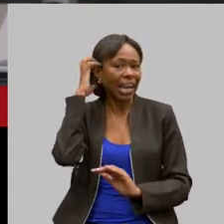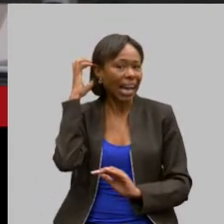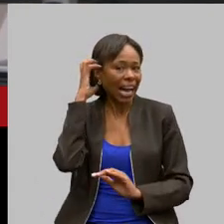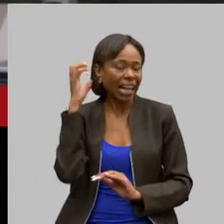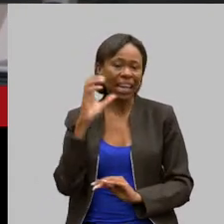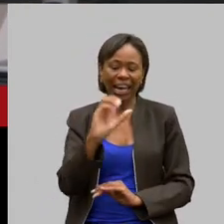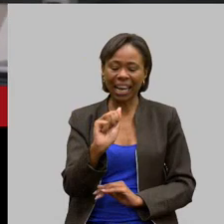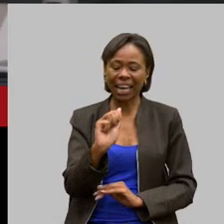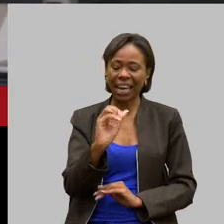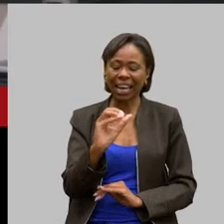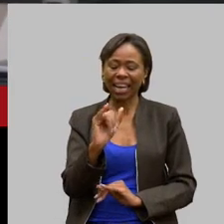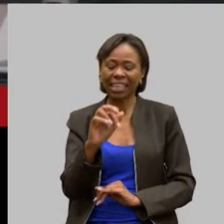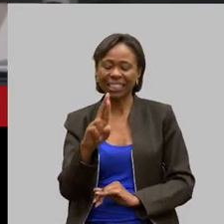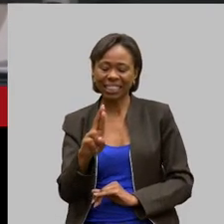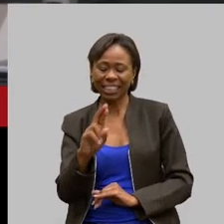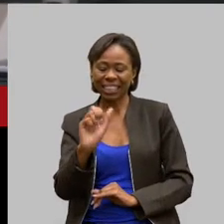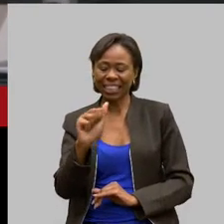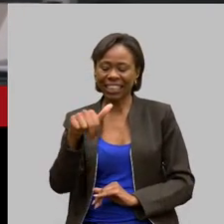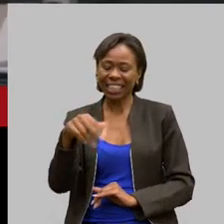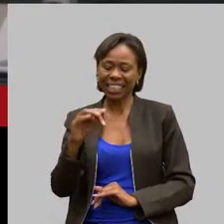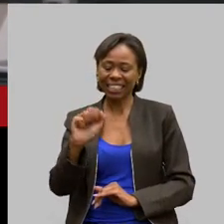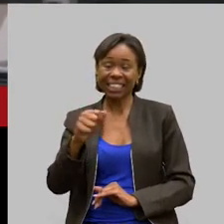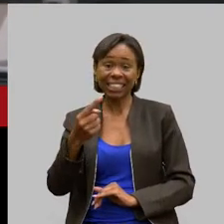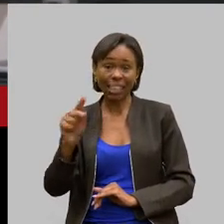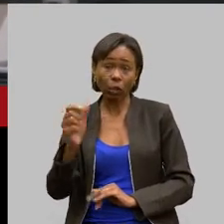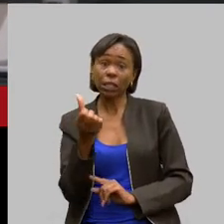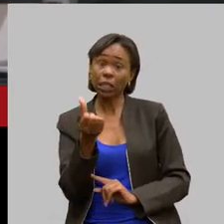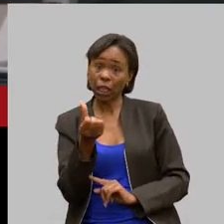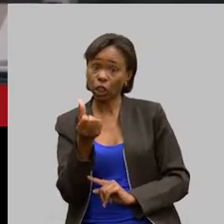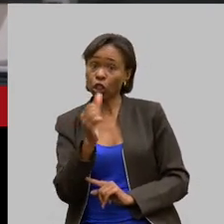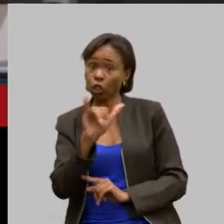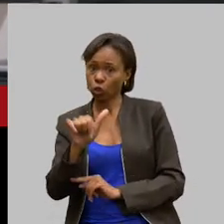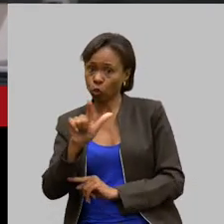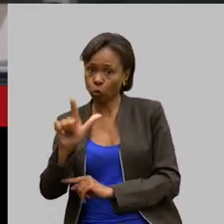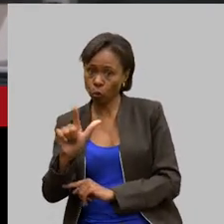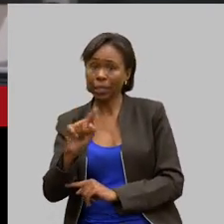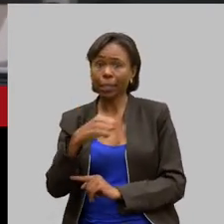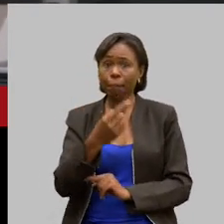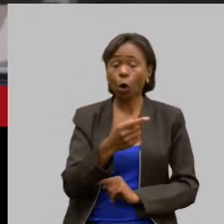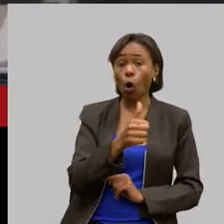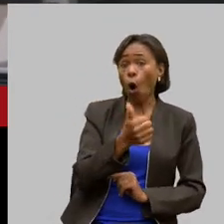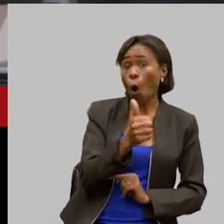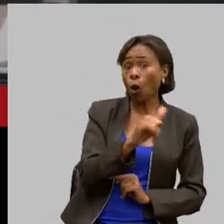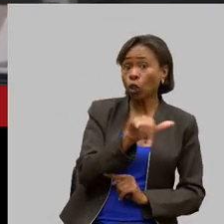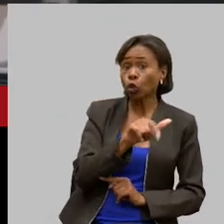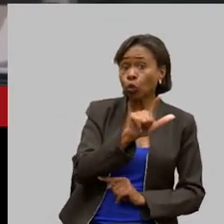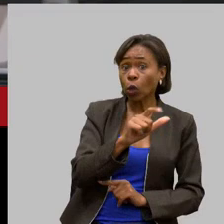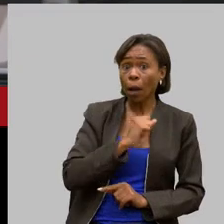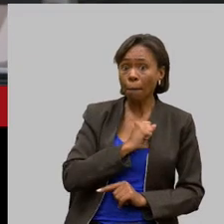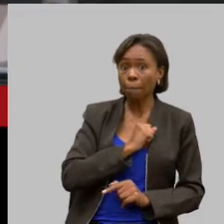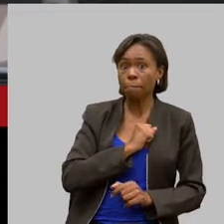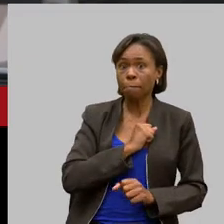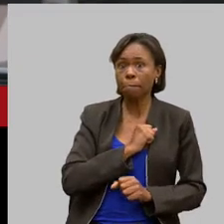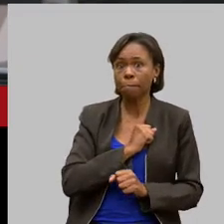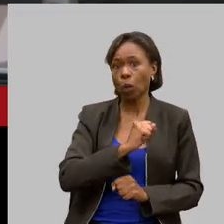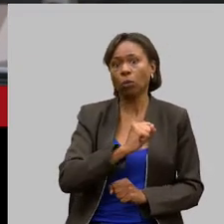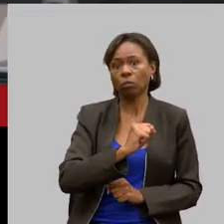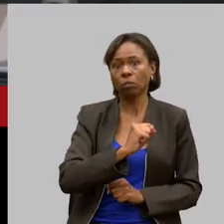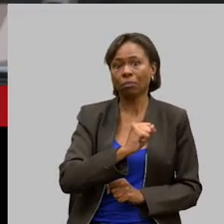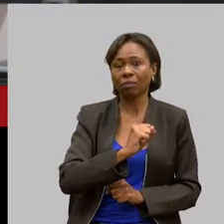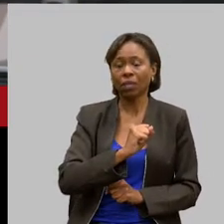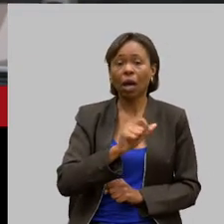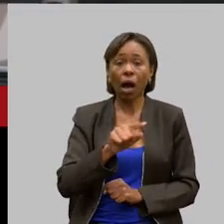dia 11 de Junho eu infartei coloquei dois estendes no meu coração aí o cardiologista falou que o meu